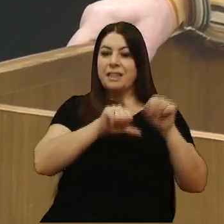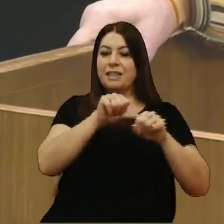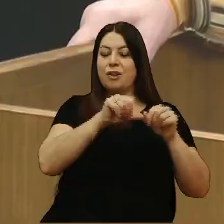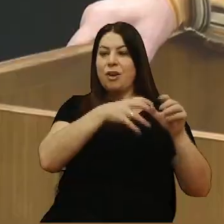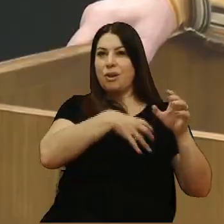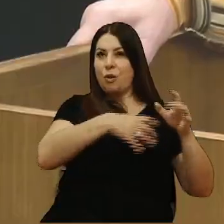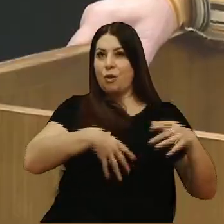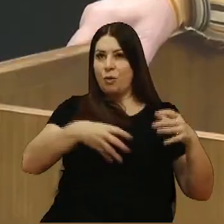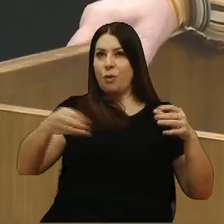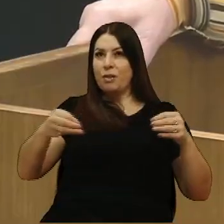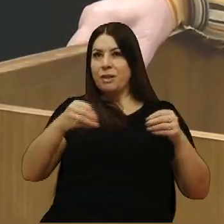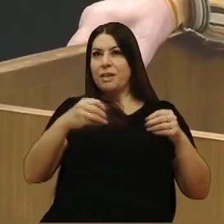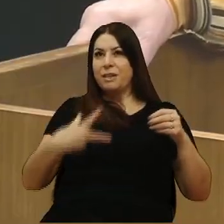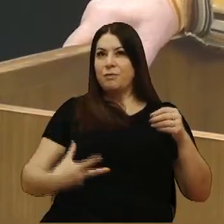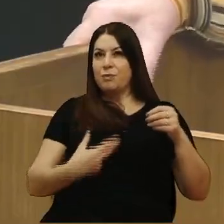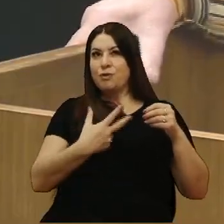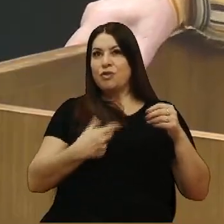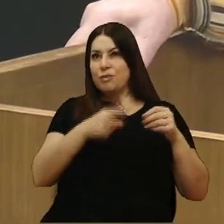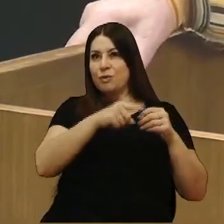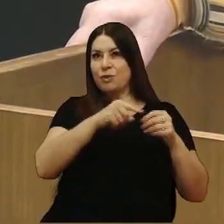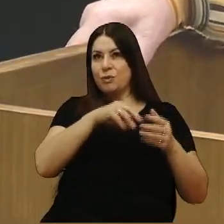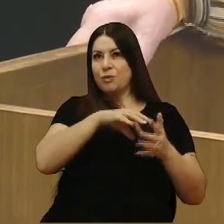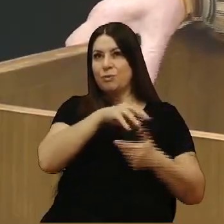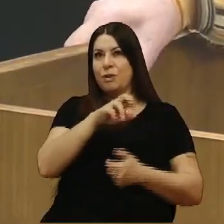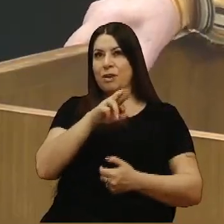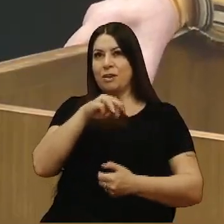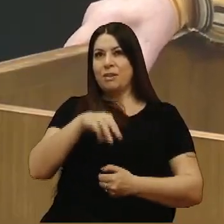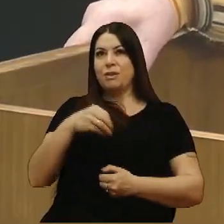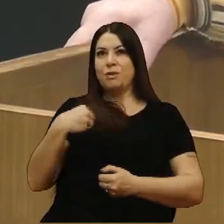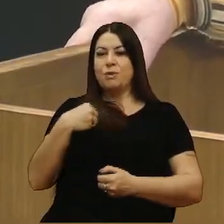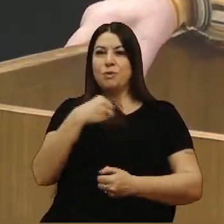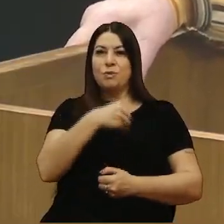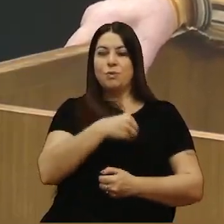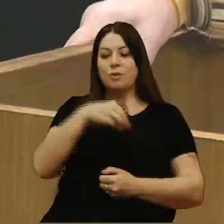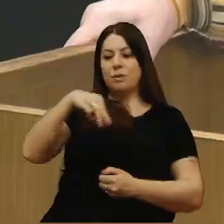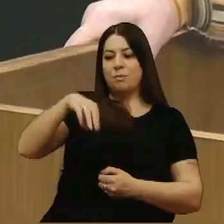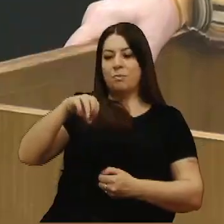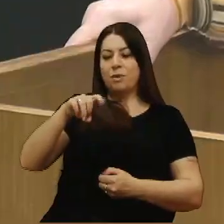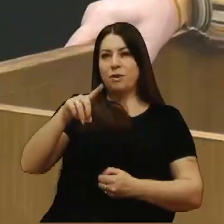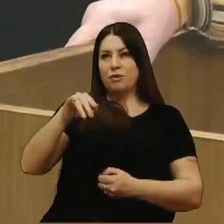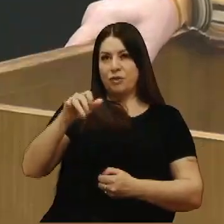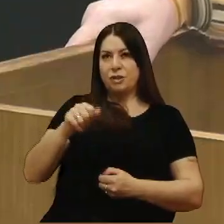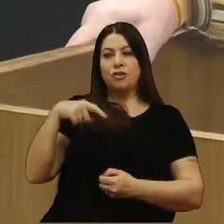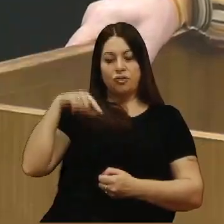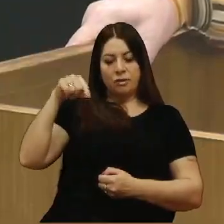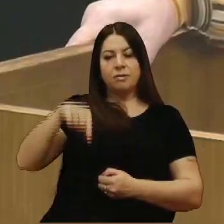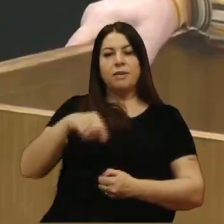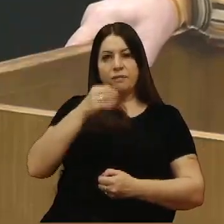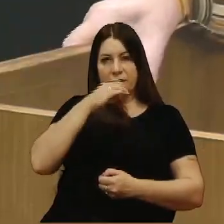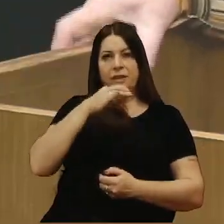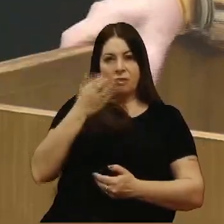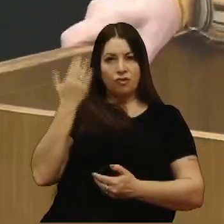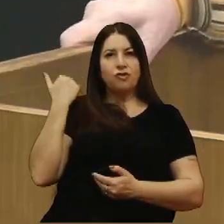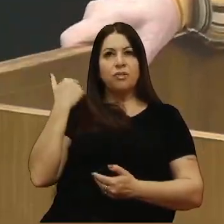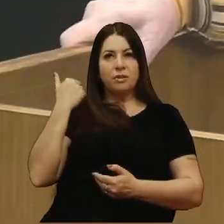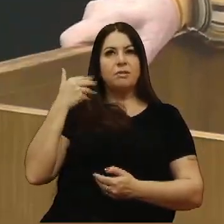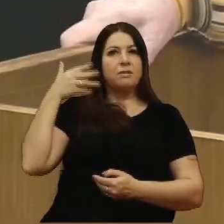fez mais transplantes no Hospital do Rim, Dr. Medina. Já esteve aqui em Caxias,